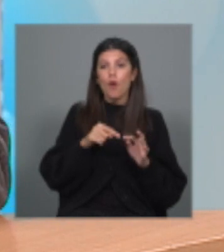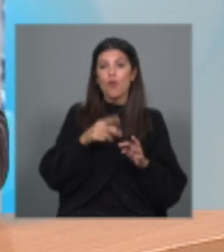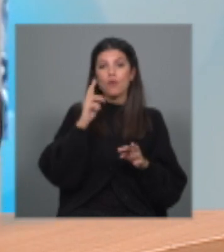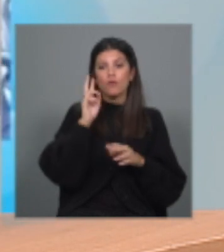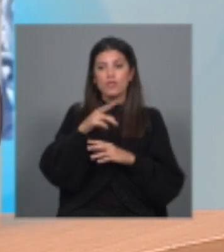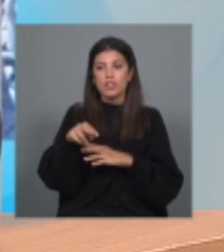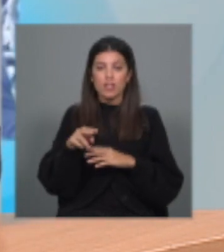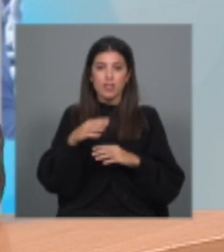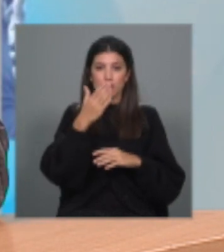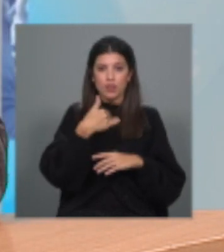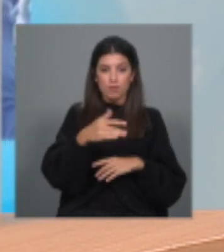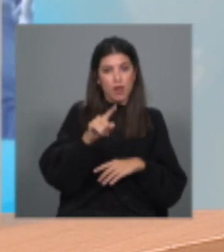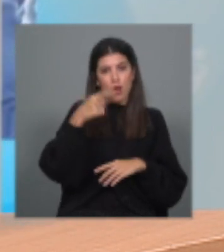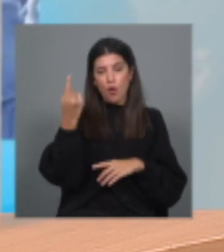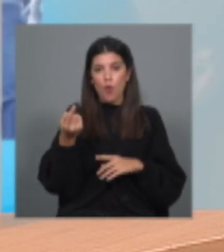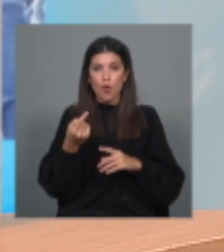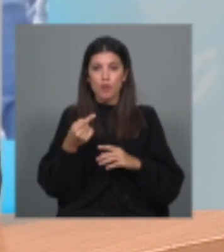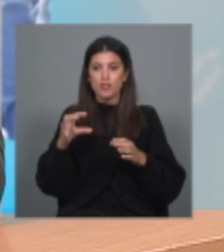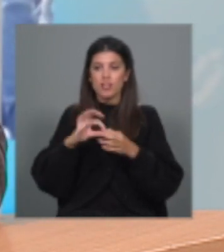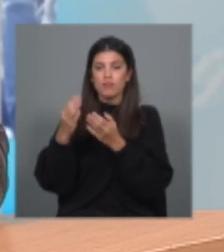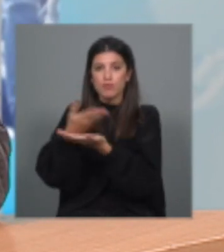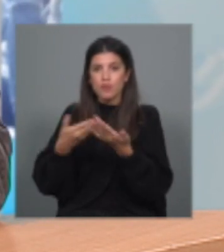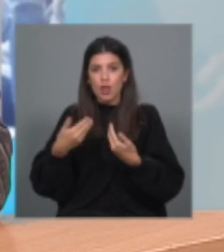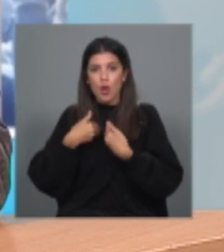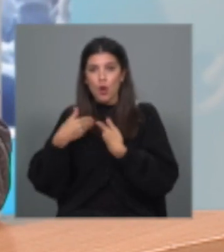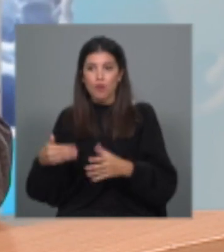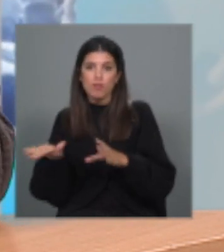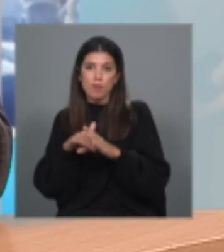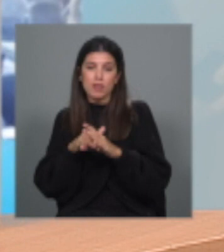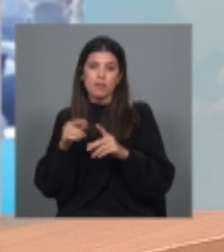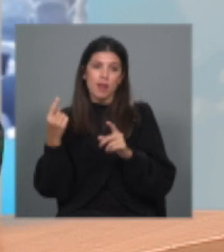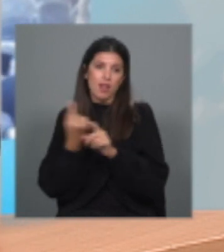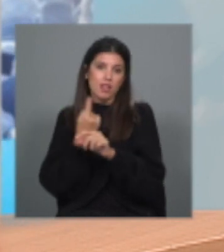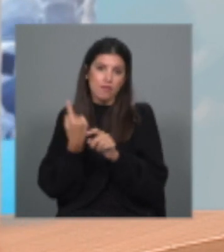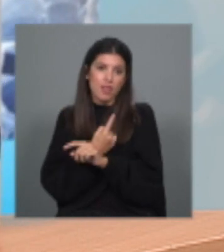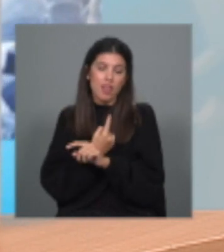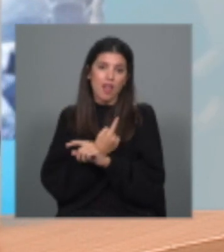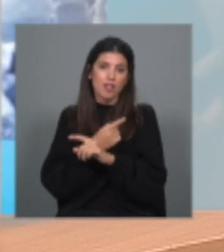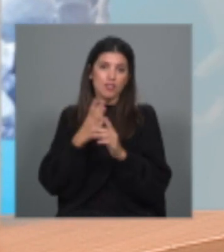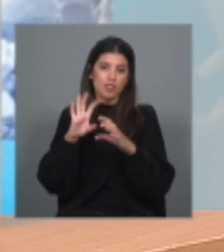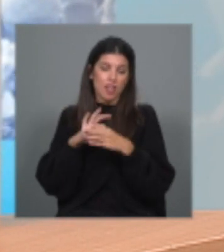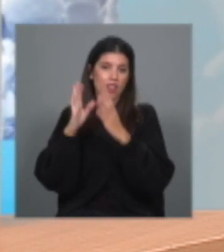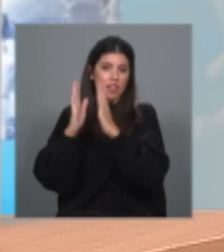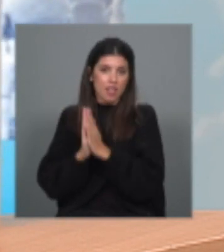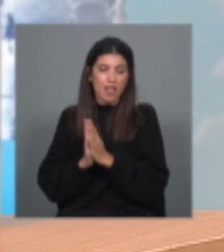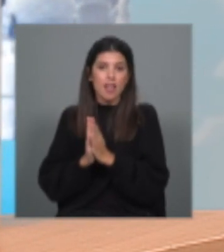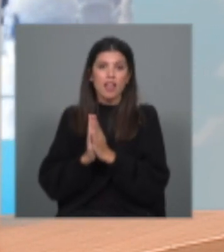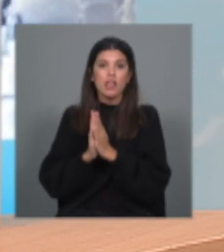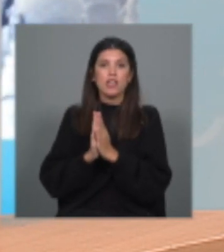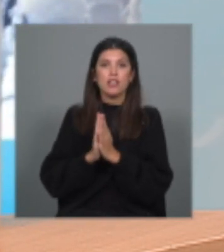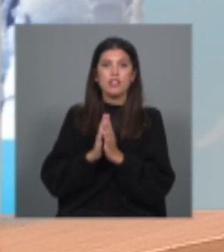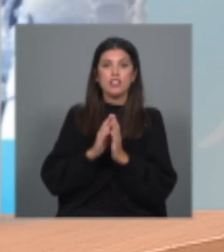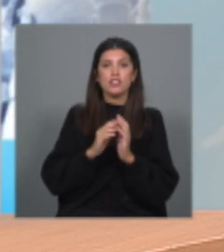semana, portanto, outros tipos de relação, convites para participarem em atividades vocacionais, quer dizer, e depois também cadeias